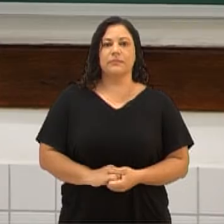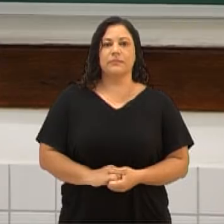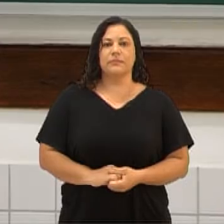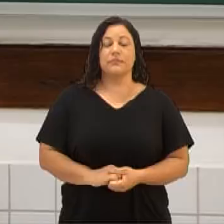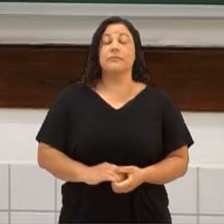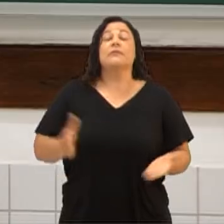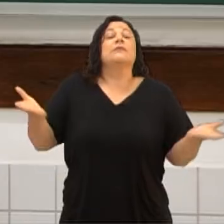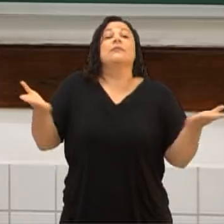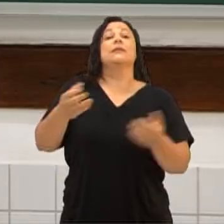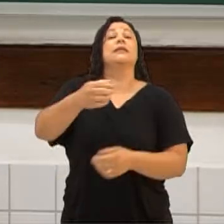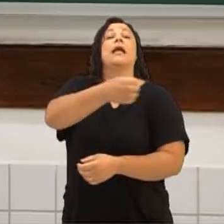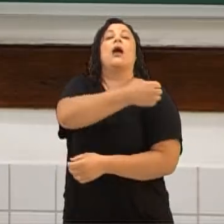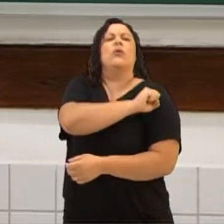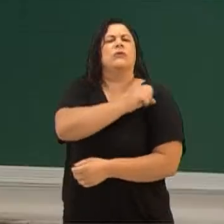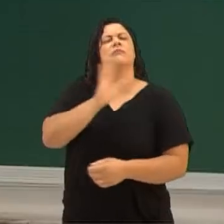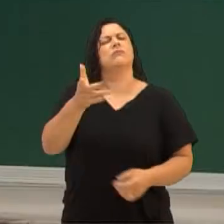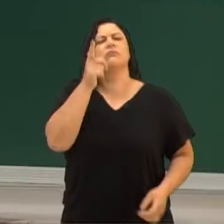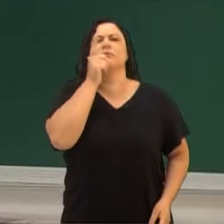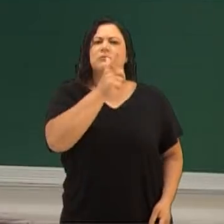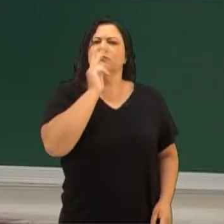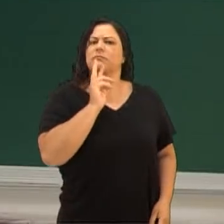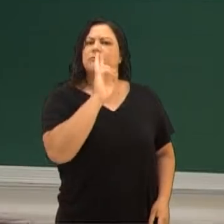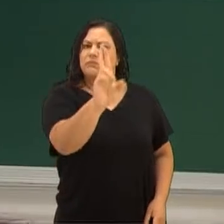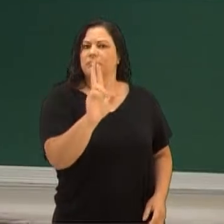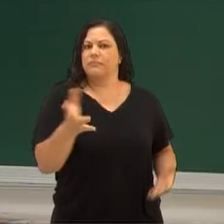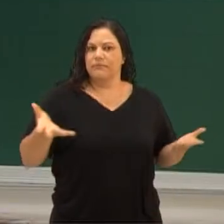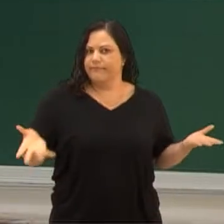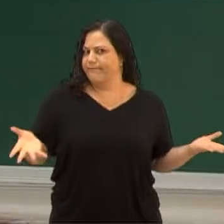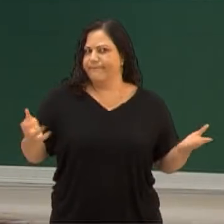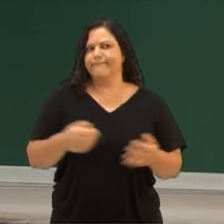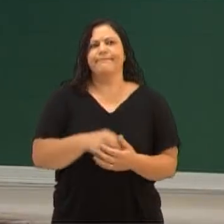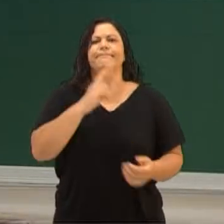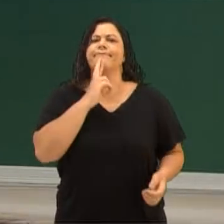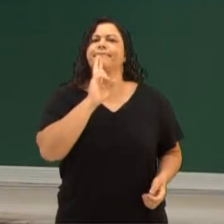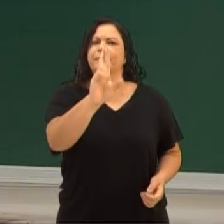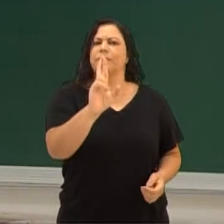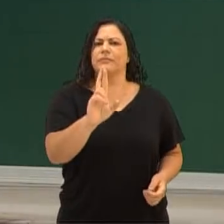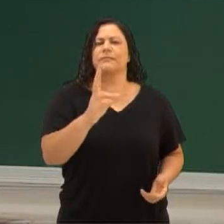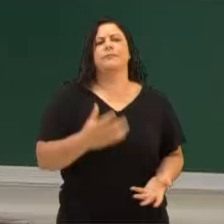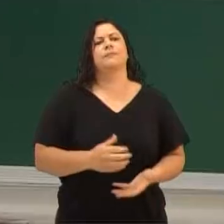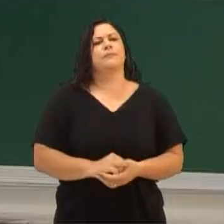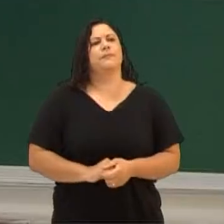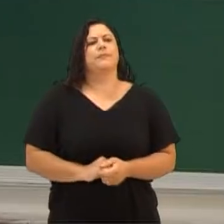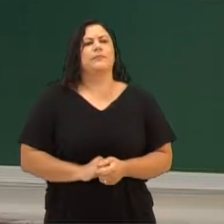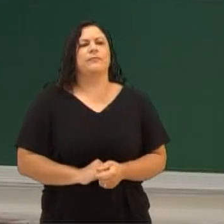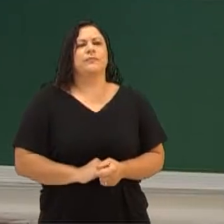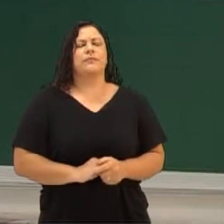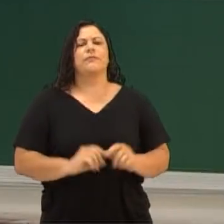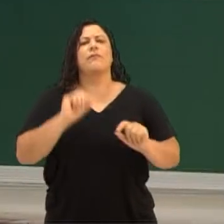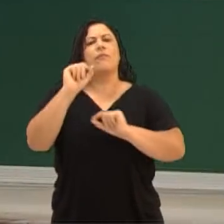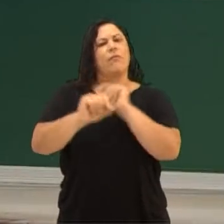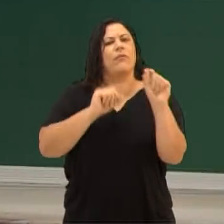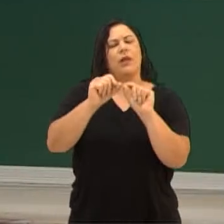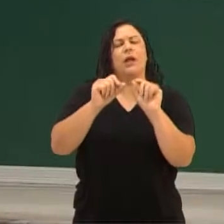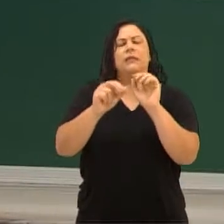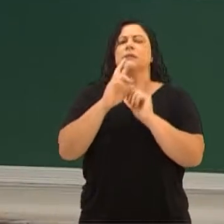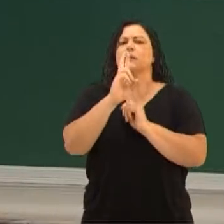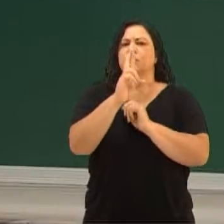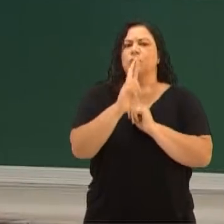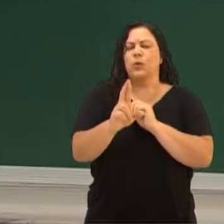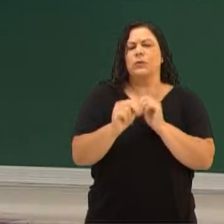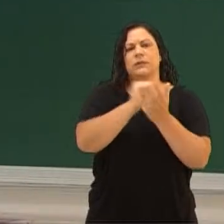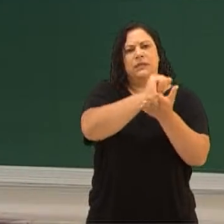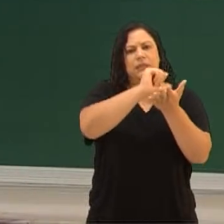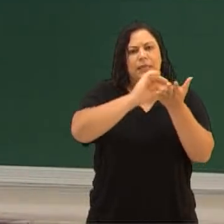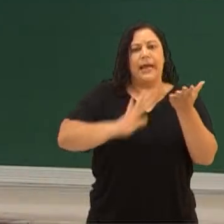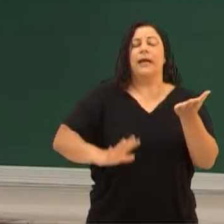E aí, o 8º ano, tranquilo? Conseguiram responder? Vamos ver aqui uma resposta. As respostas desses primeiros exercícios aí, né, são